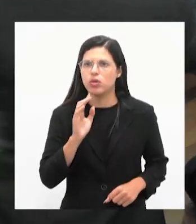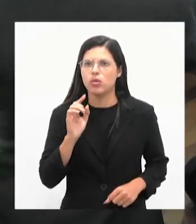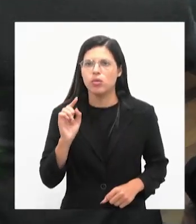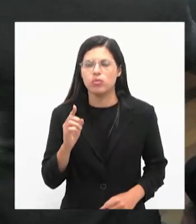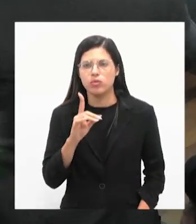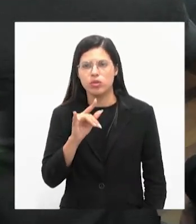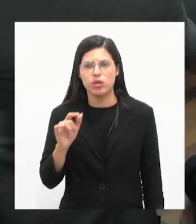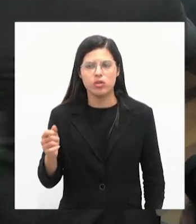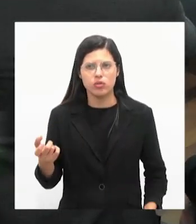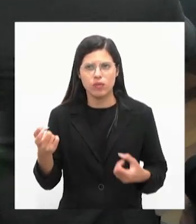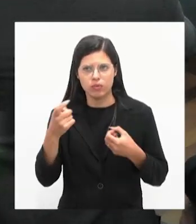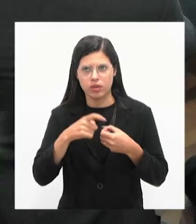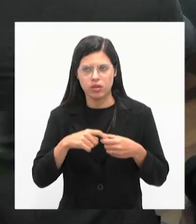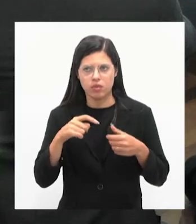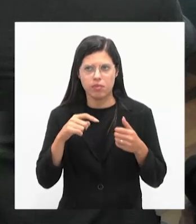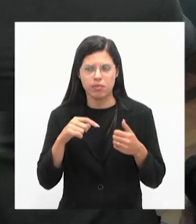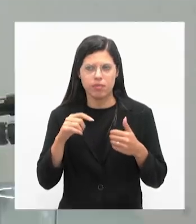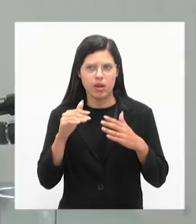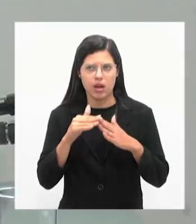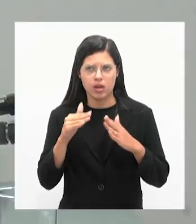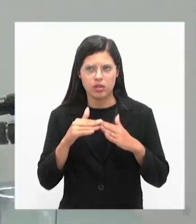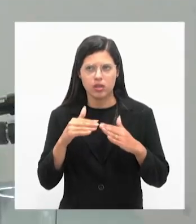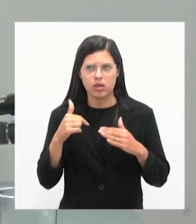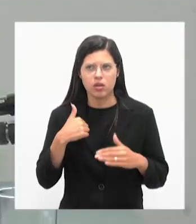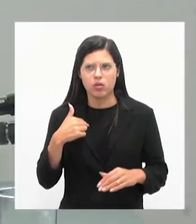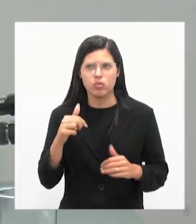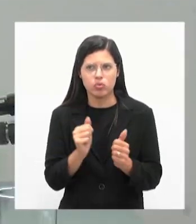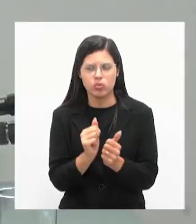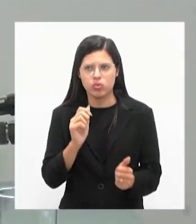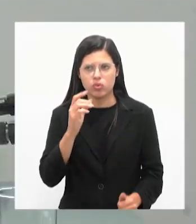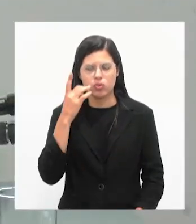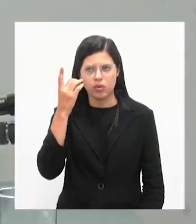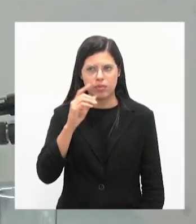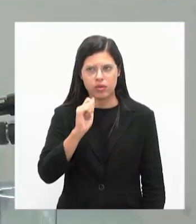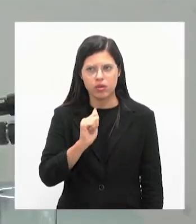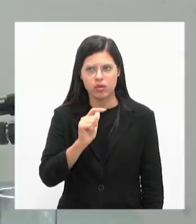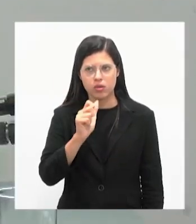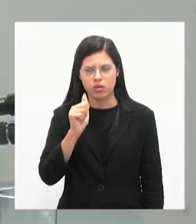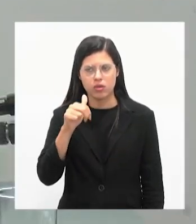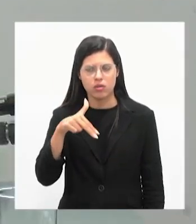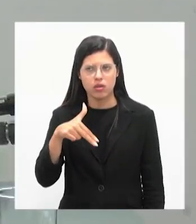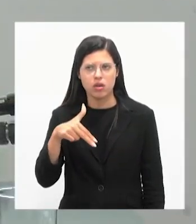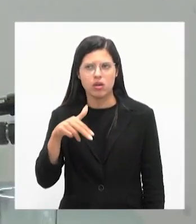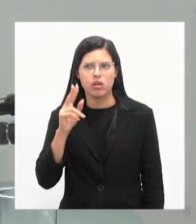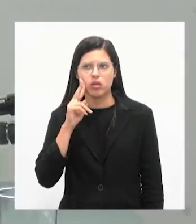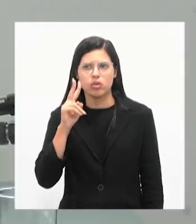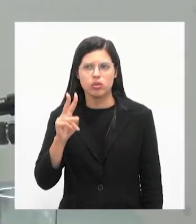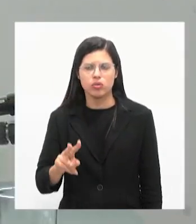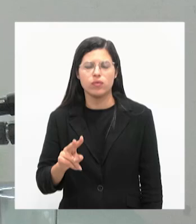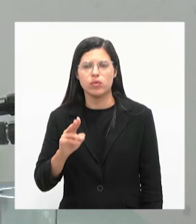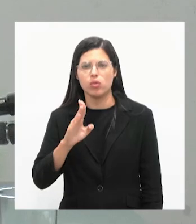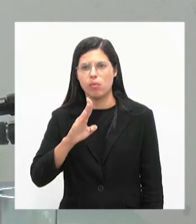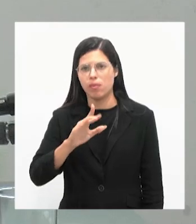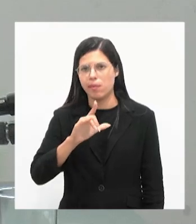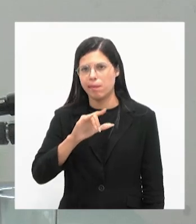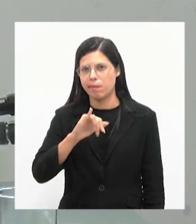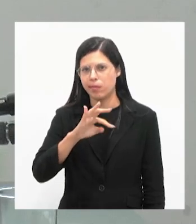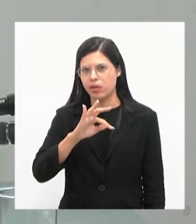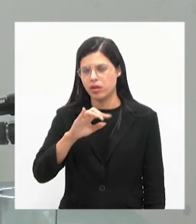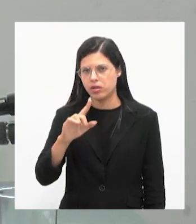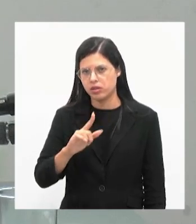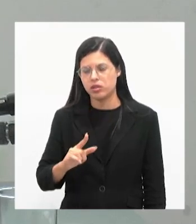Tijuca, a gente viu uma blitz, não lembro se era do sexto ou